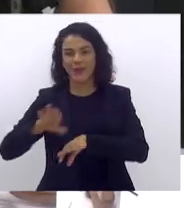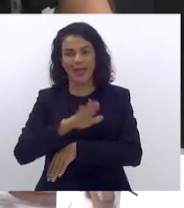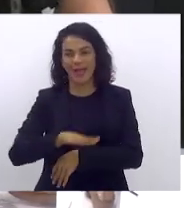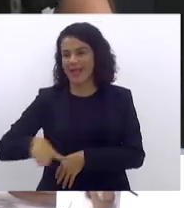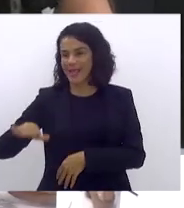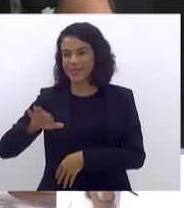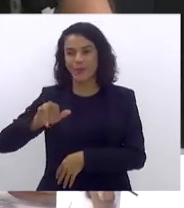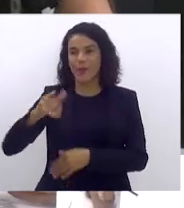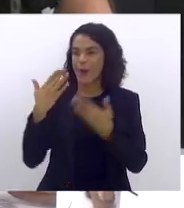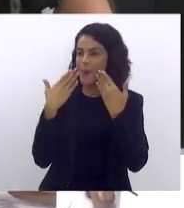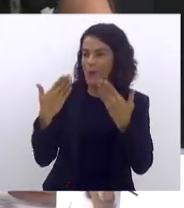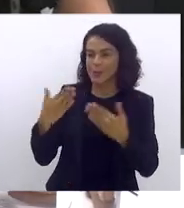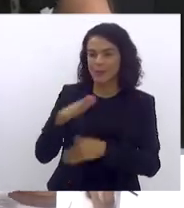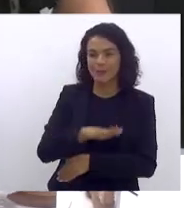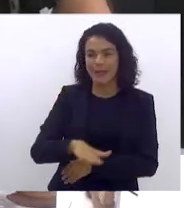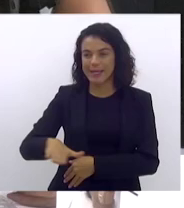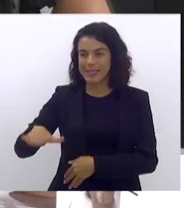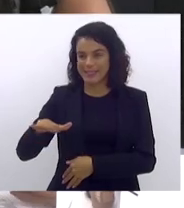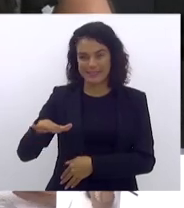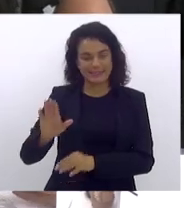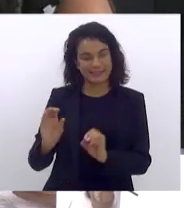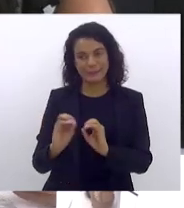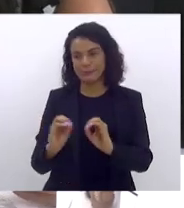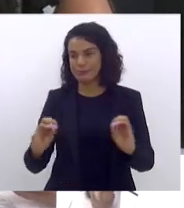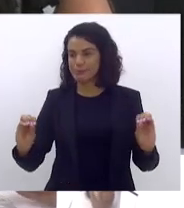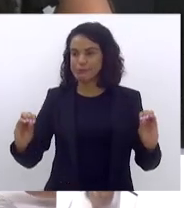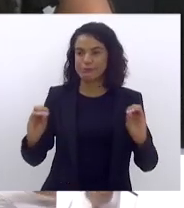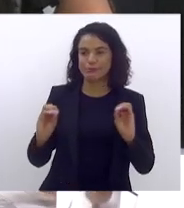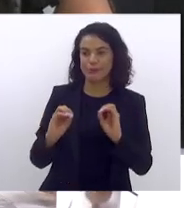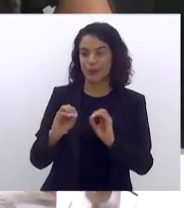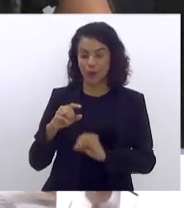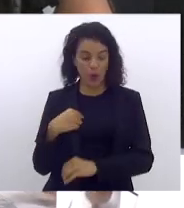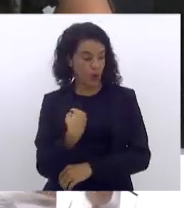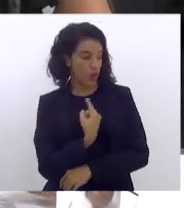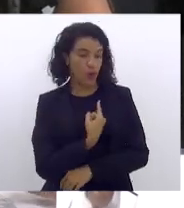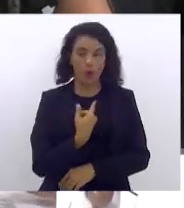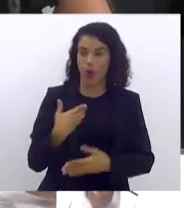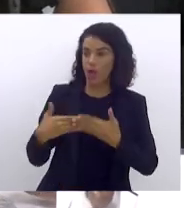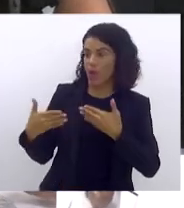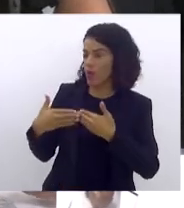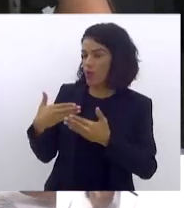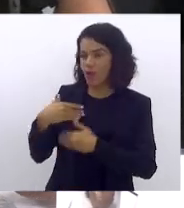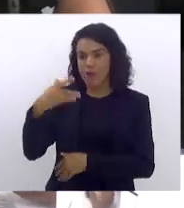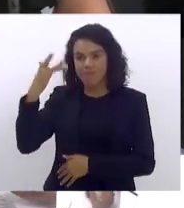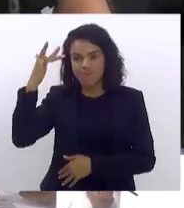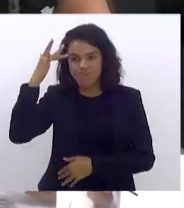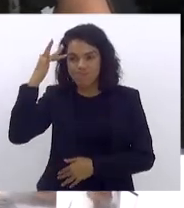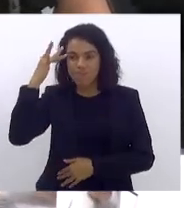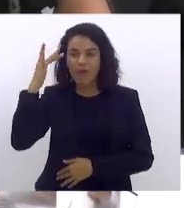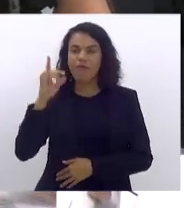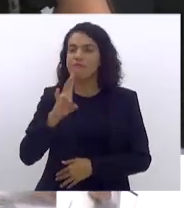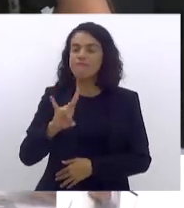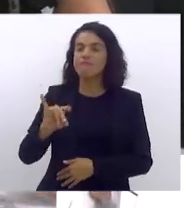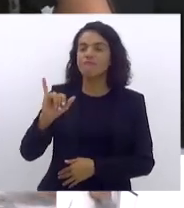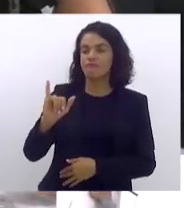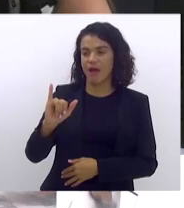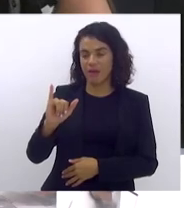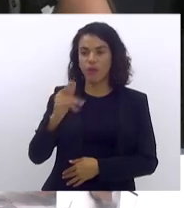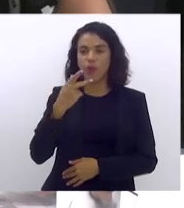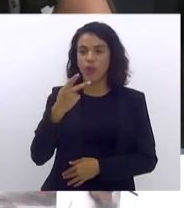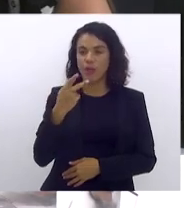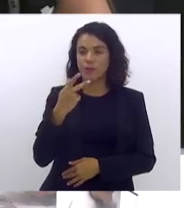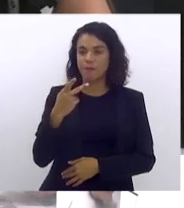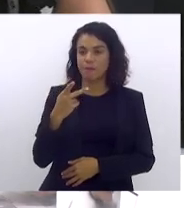Isso não é mostrar para criança... Quer dizer, qualquer um de nós aqui, em sã consciência, vai dizer